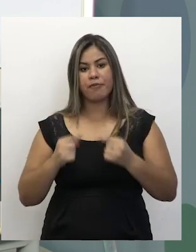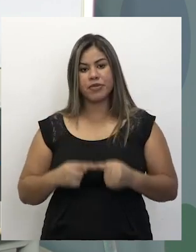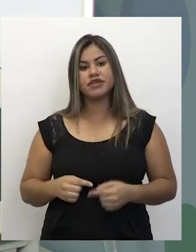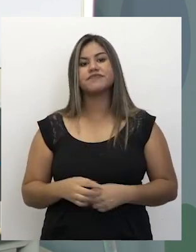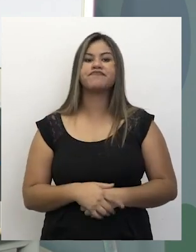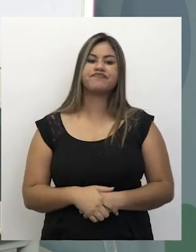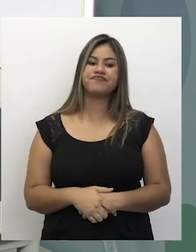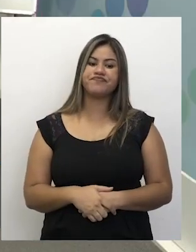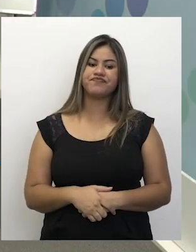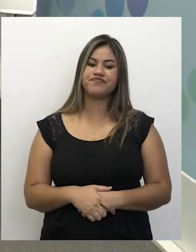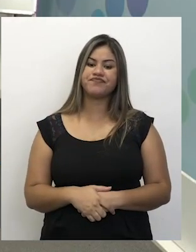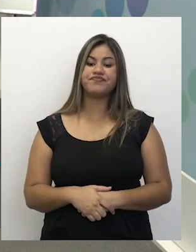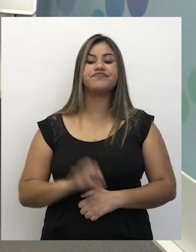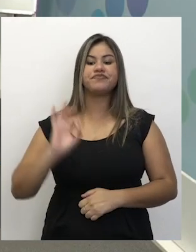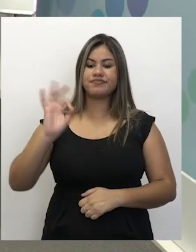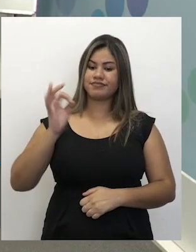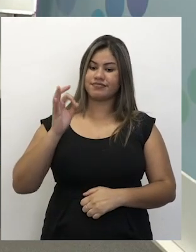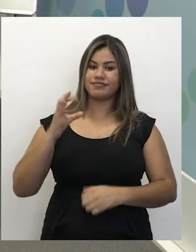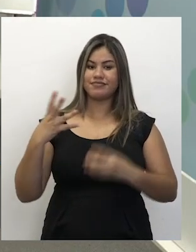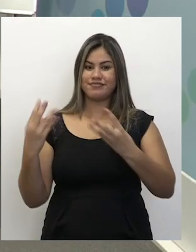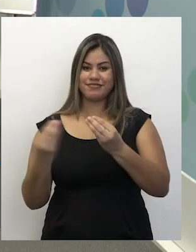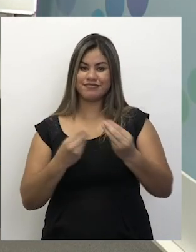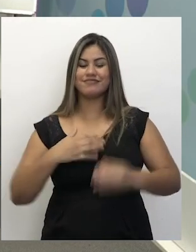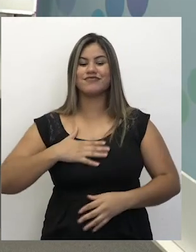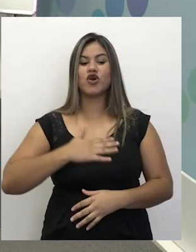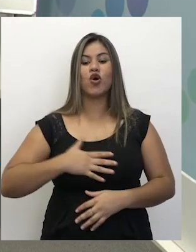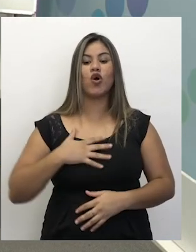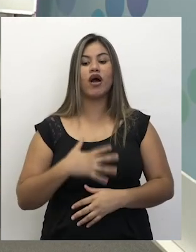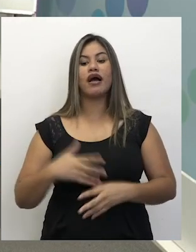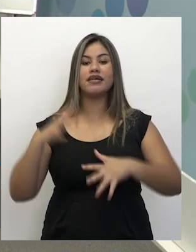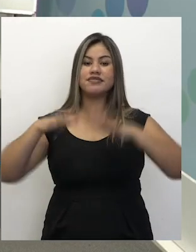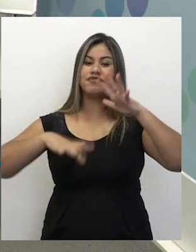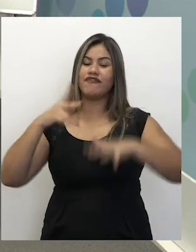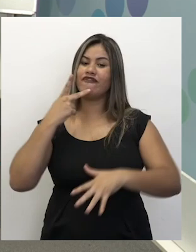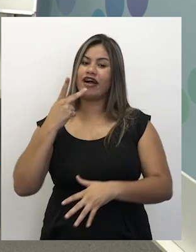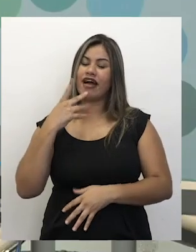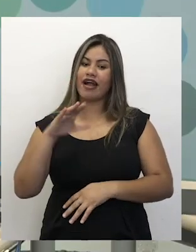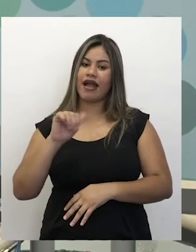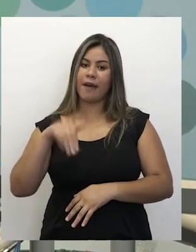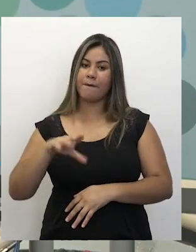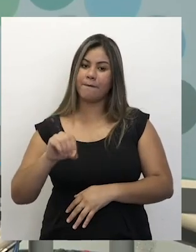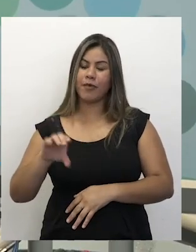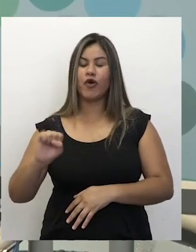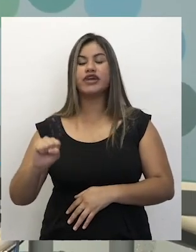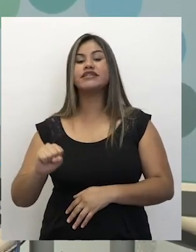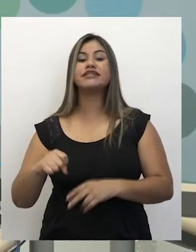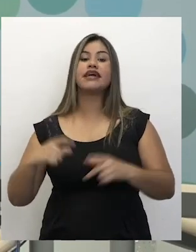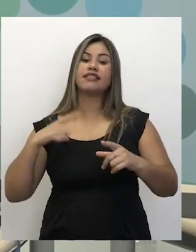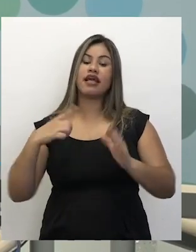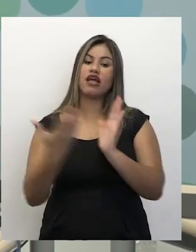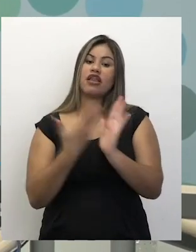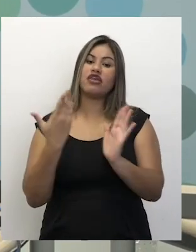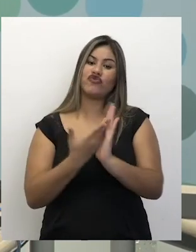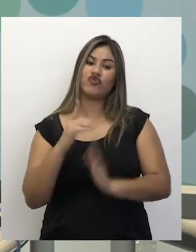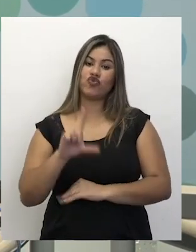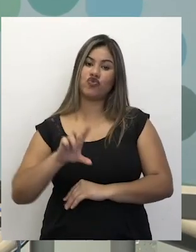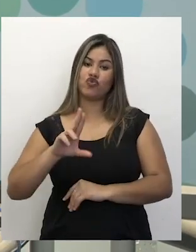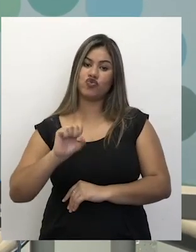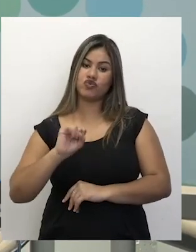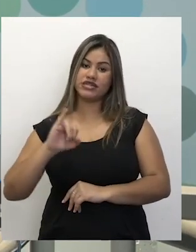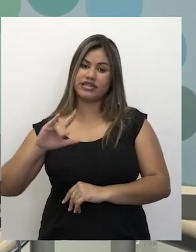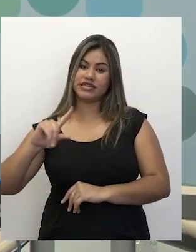na na que muitos gostam mas quando eu comento sobre de Camões Professor noslen falo daquele livro Lusíadas claro que são aí